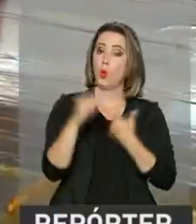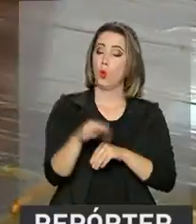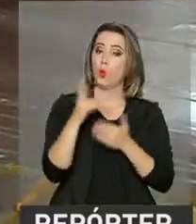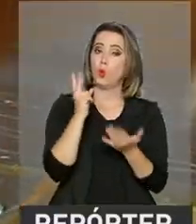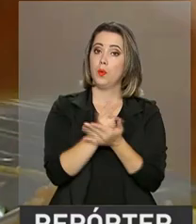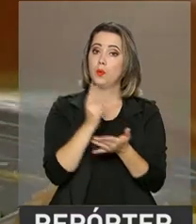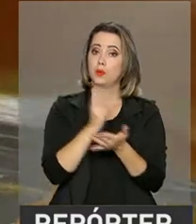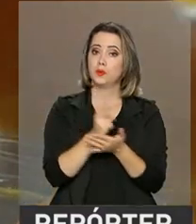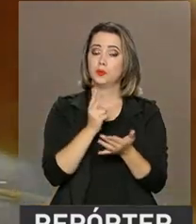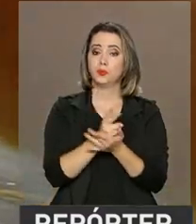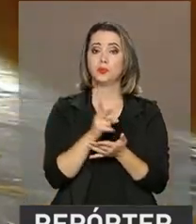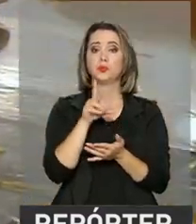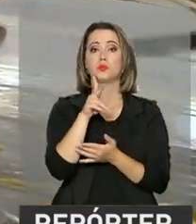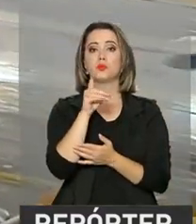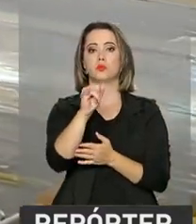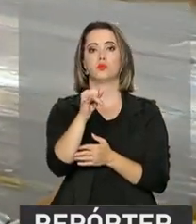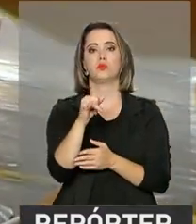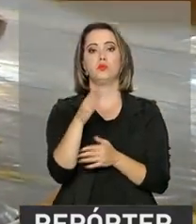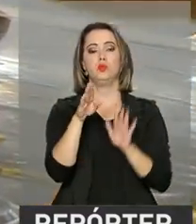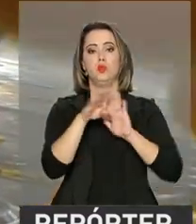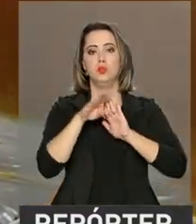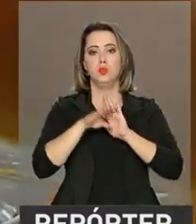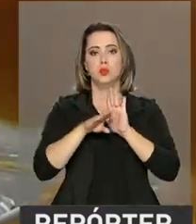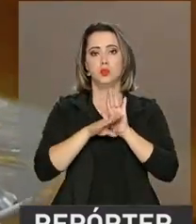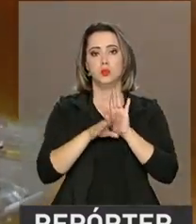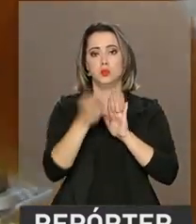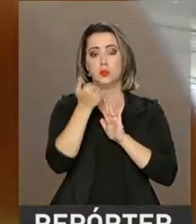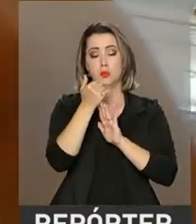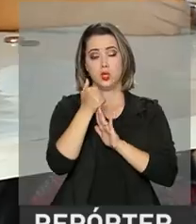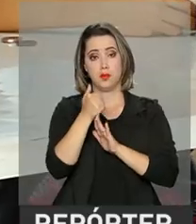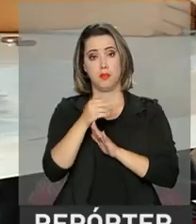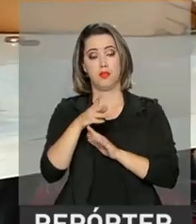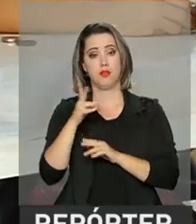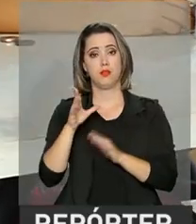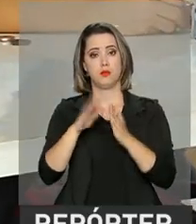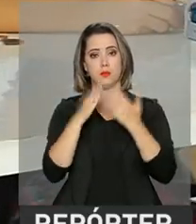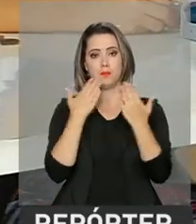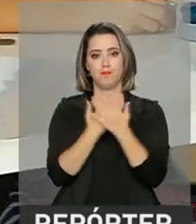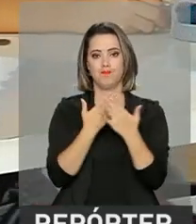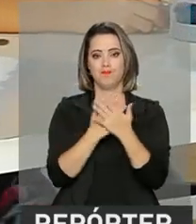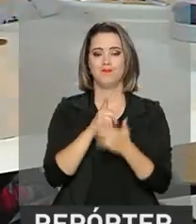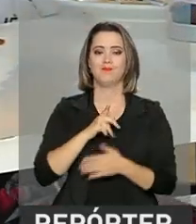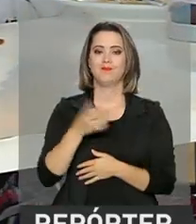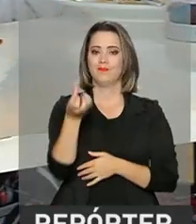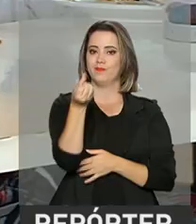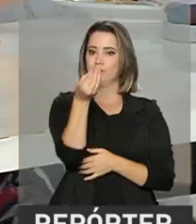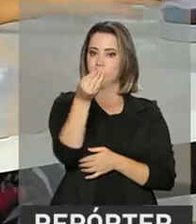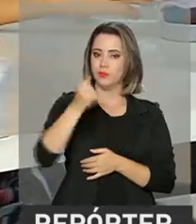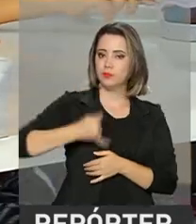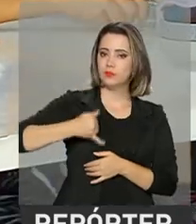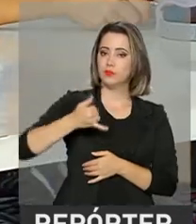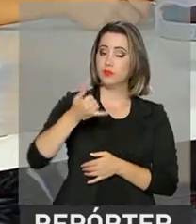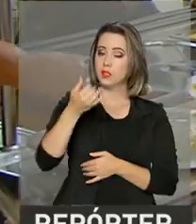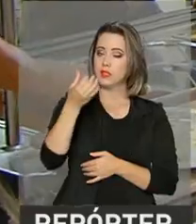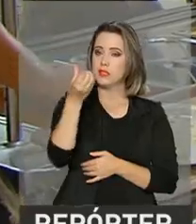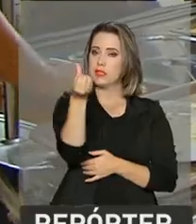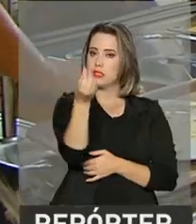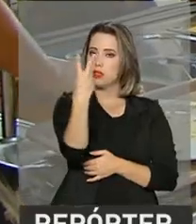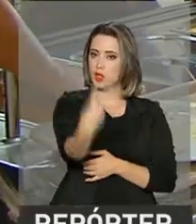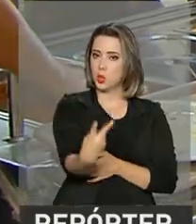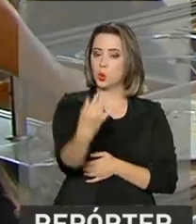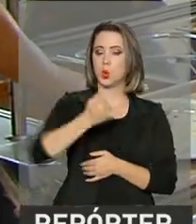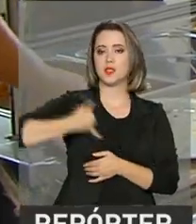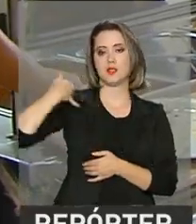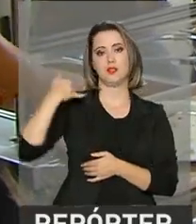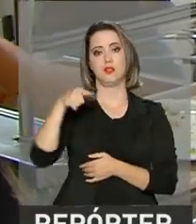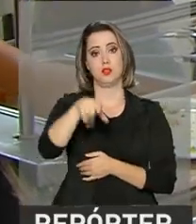data que o Programa Nacional de Alimentação Escolar, o PNAE, completa 62 anos. Graças a ele, são